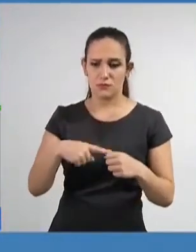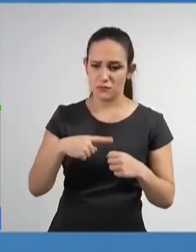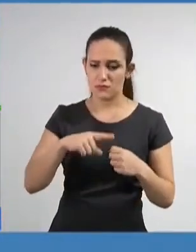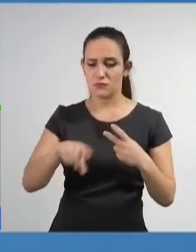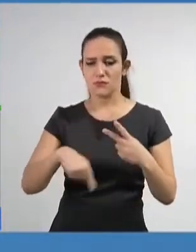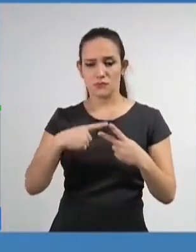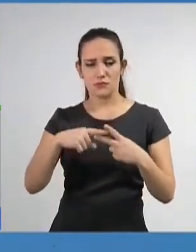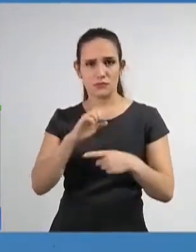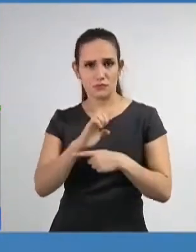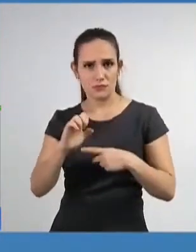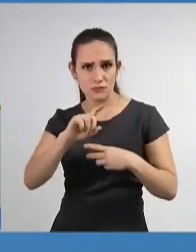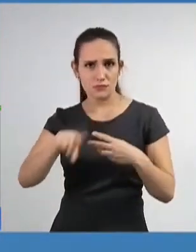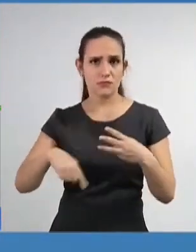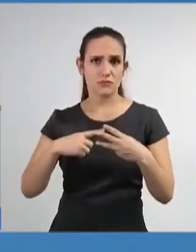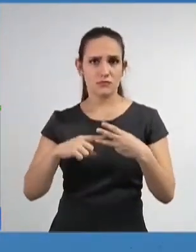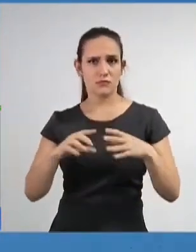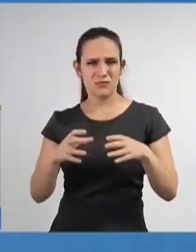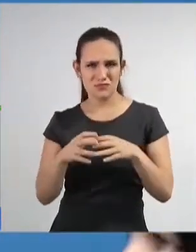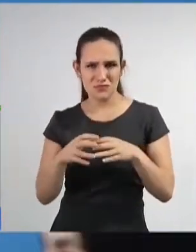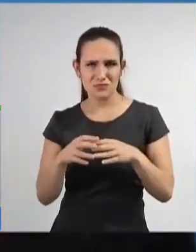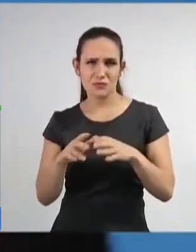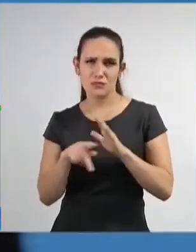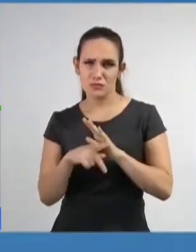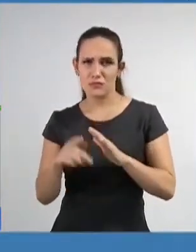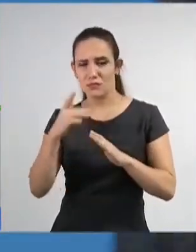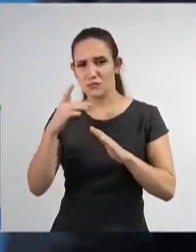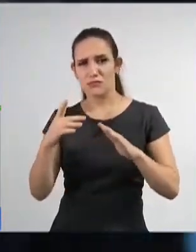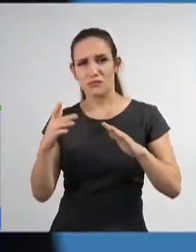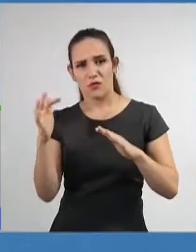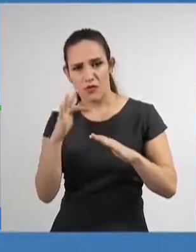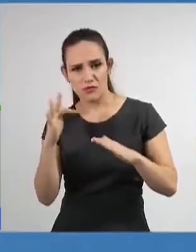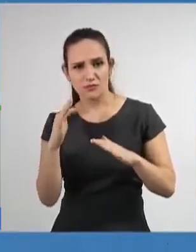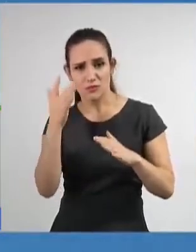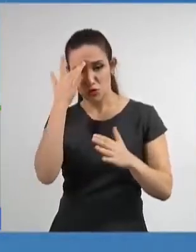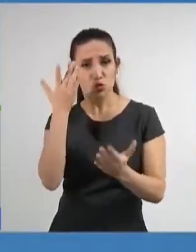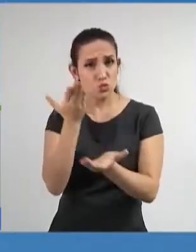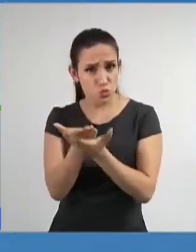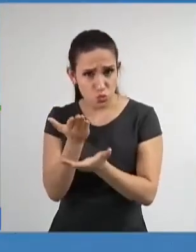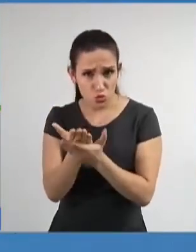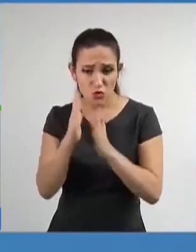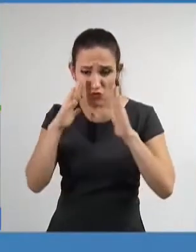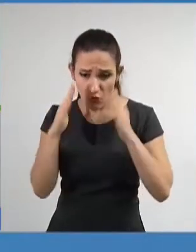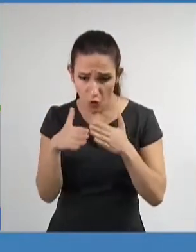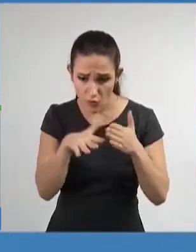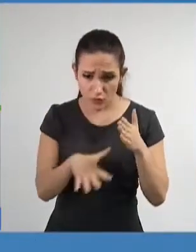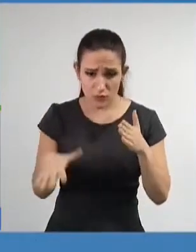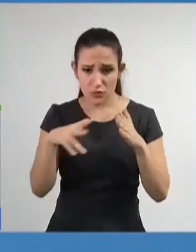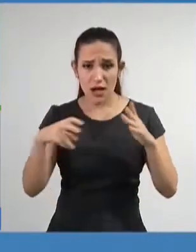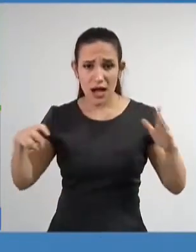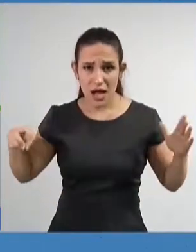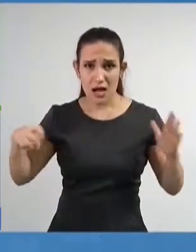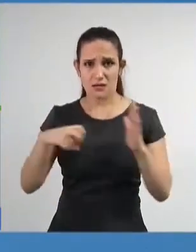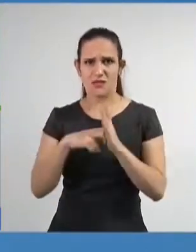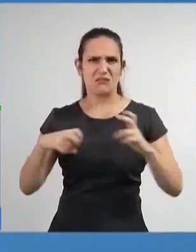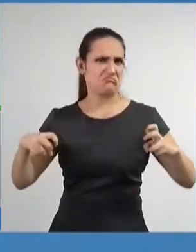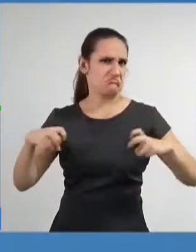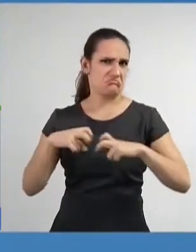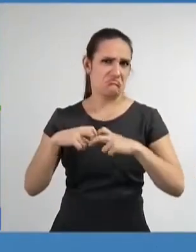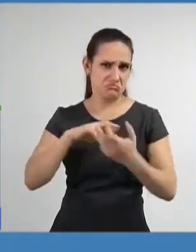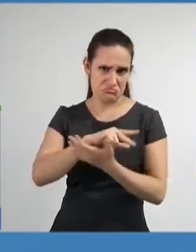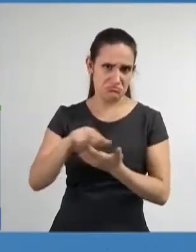estado, organizações sociais, universidade, gente que estuda especialmente os acidentes de trânsito. No ano